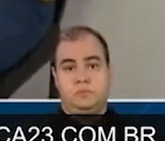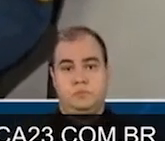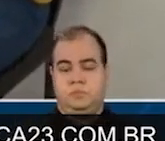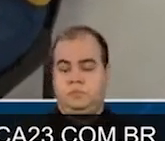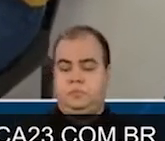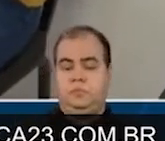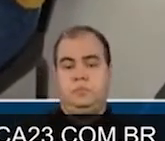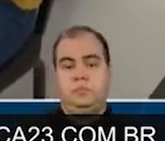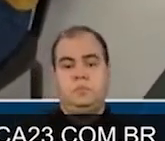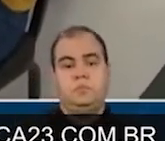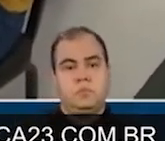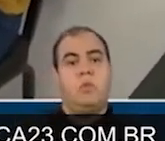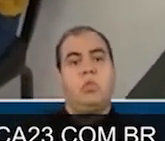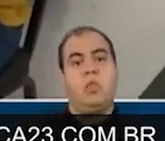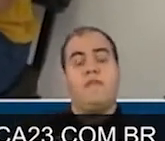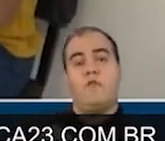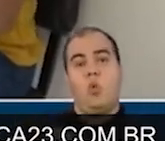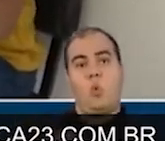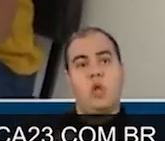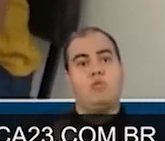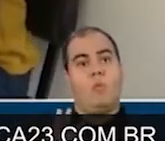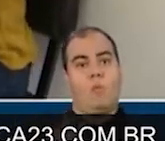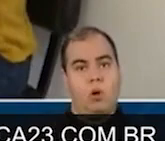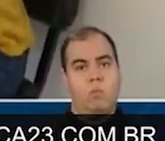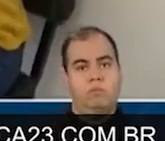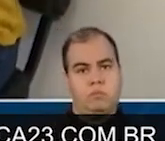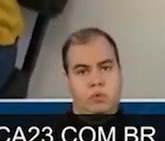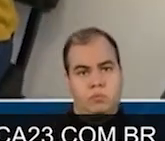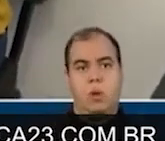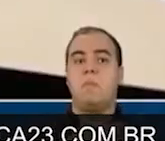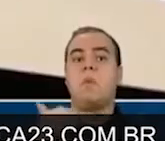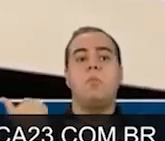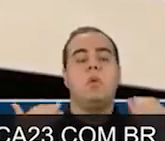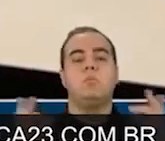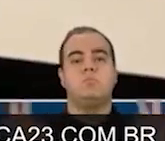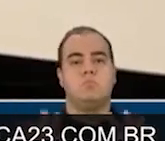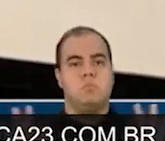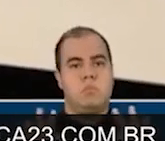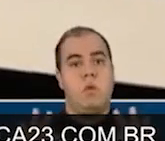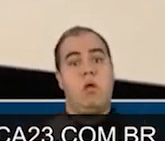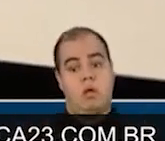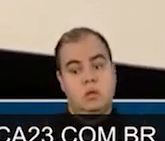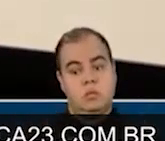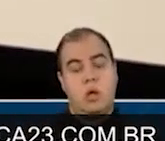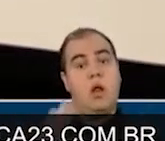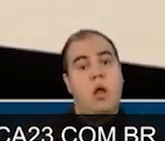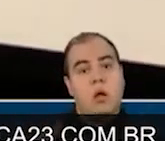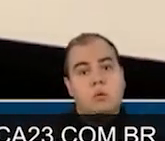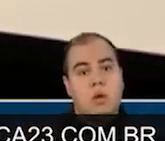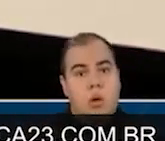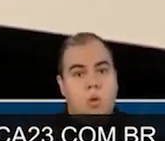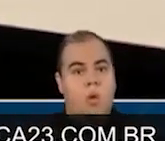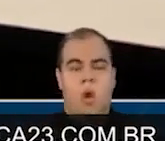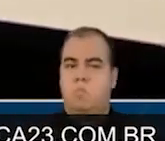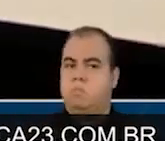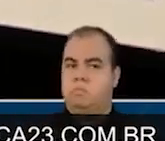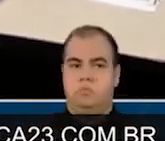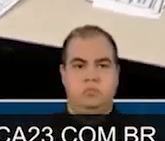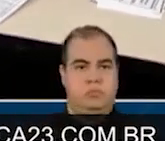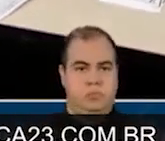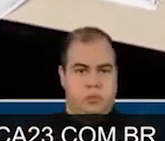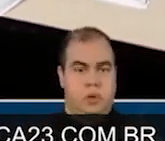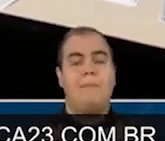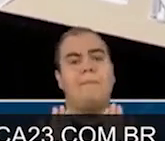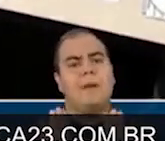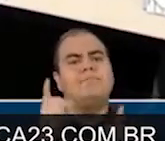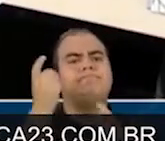2022, foram 8 casos em cada ano e nenhuma morte. Neste ano, até agora, nenhum caso da doença. Mas a grande